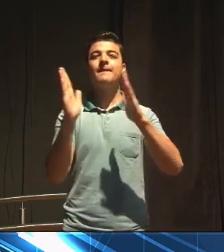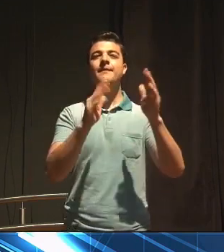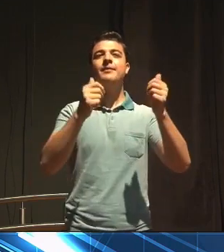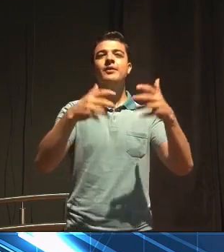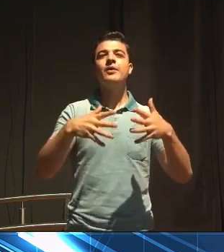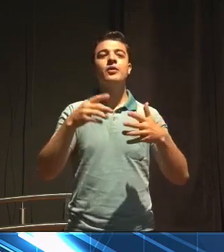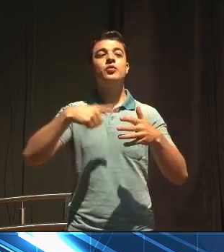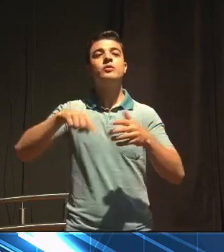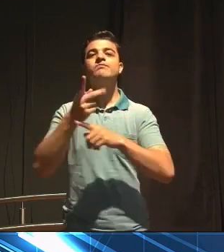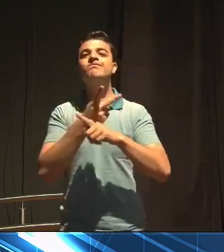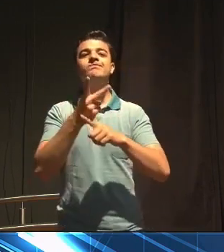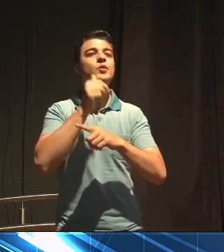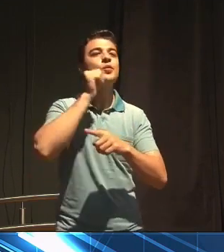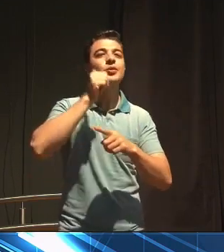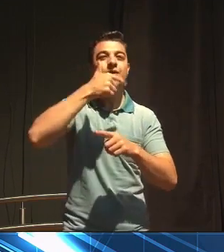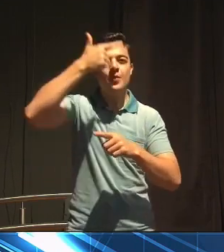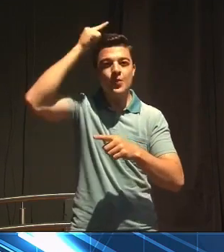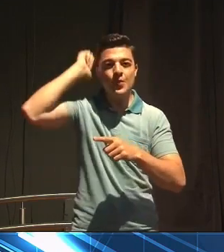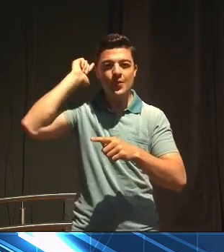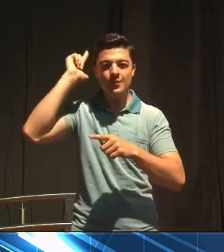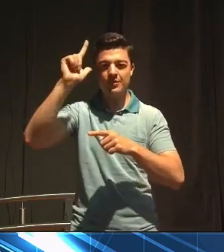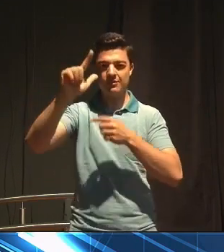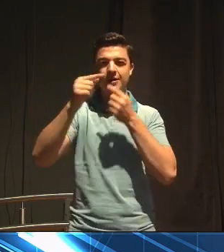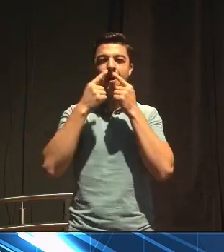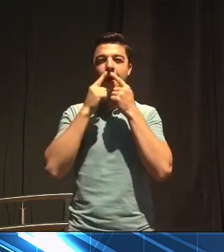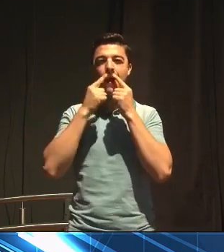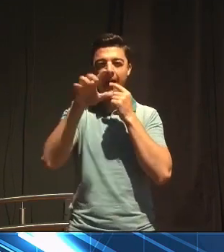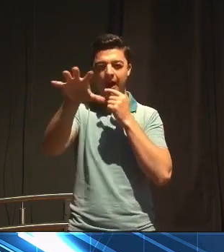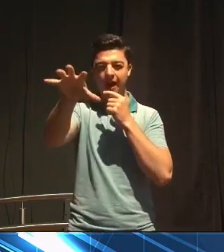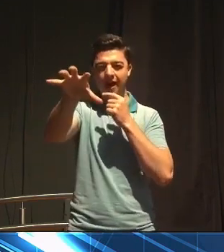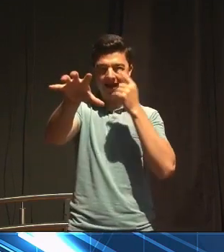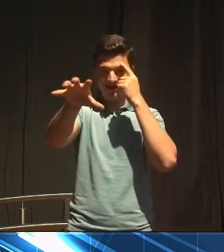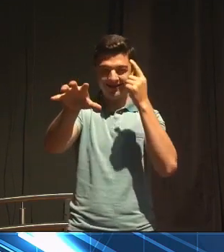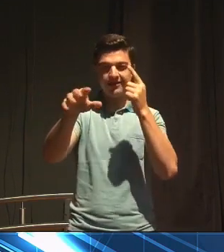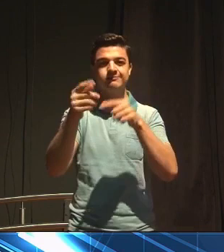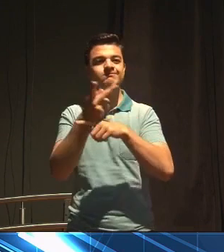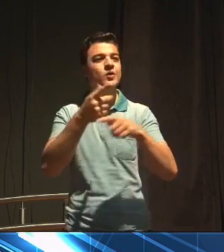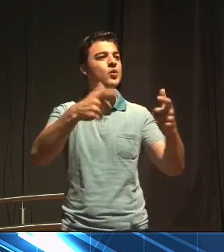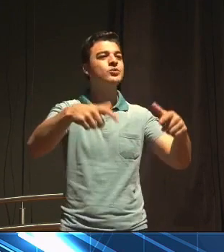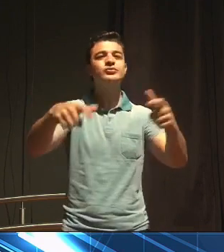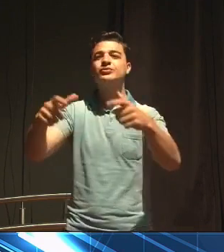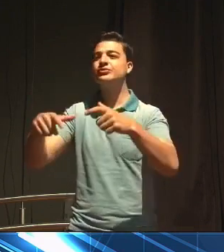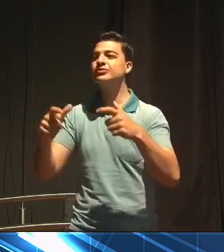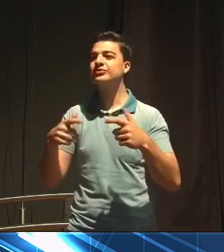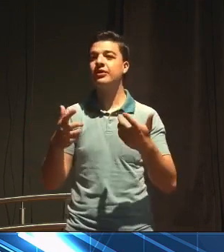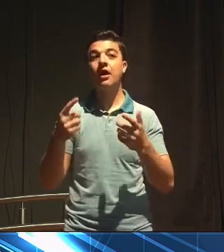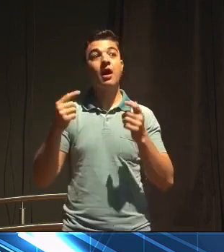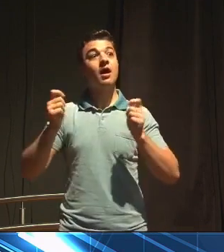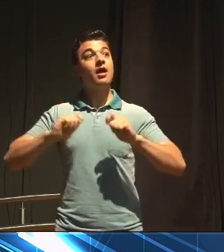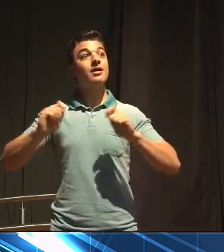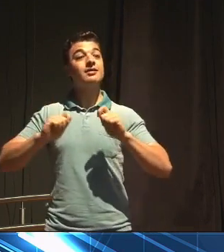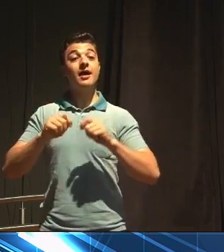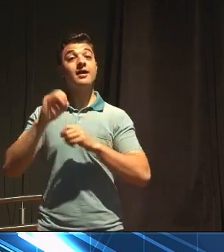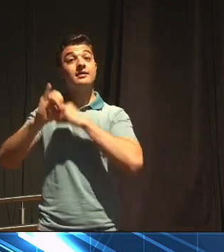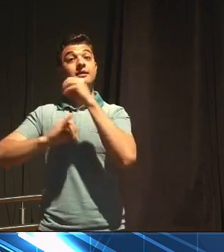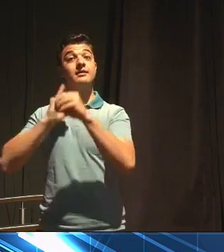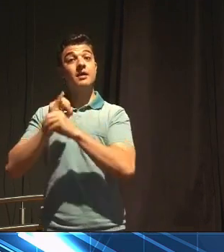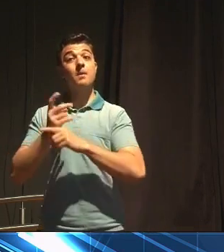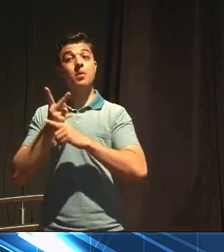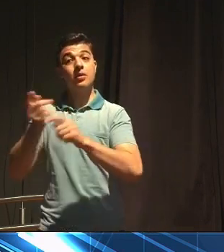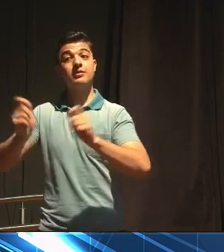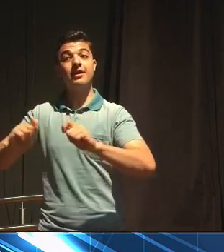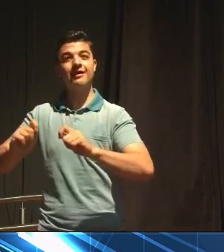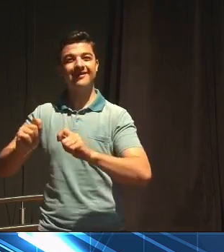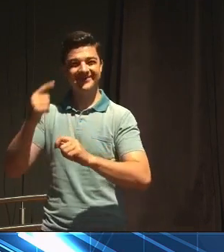a internet para encontrar ela. E aí quando ela fala: "Ai, não sei o que, na internet", aí os meninos falam para ela: "O que é